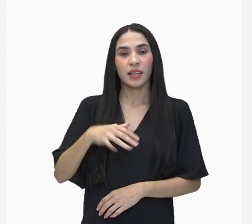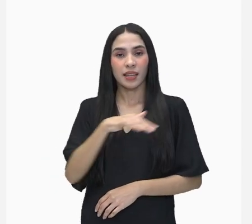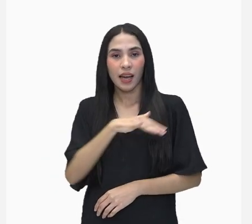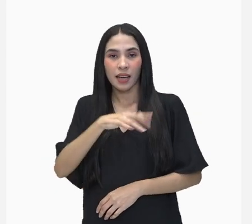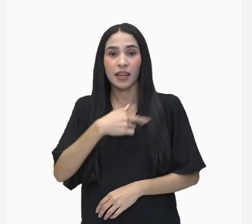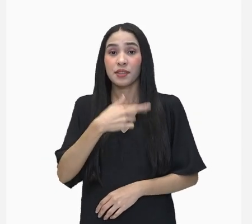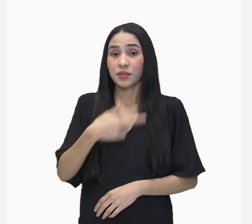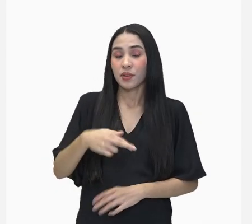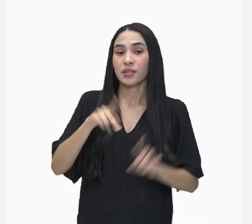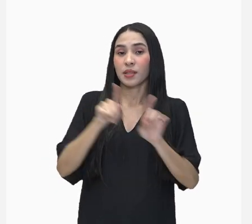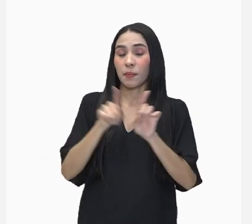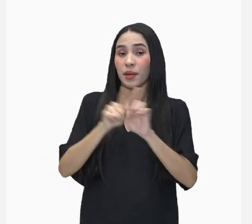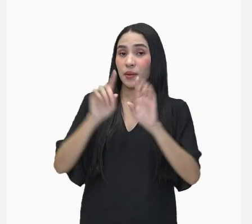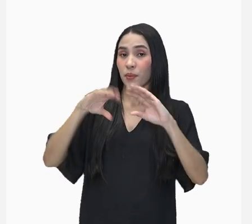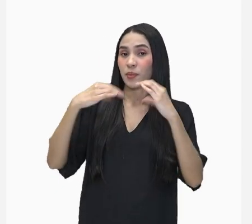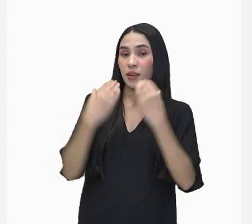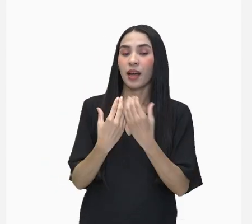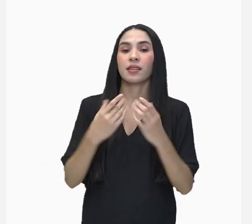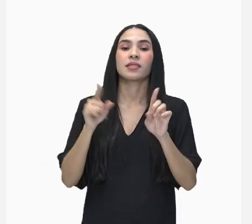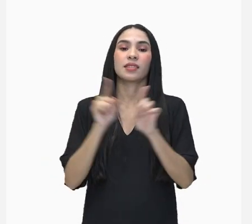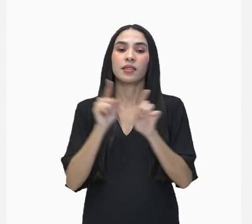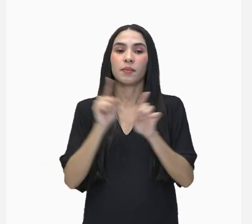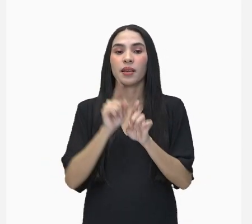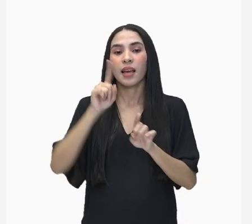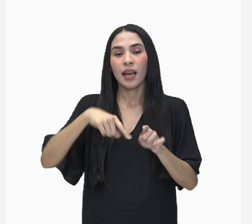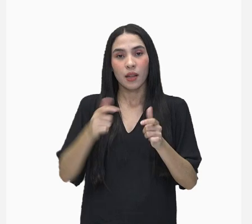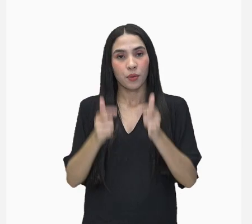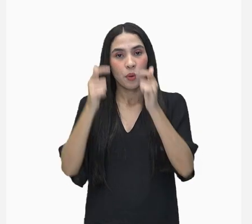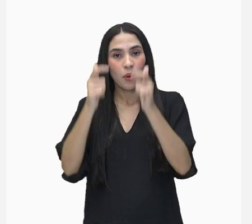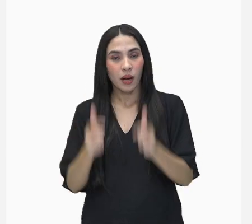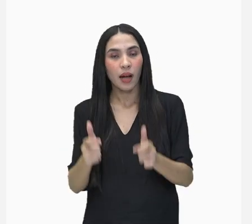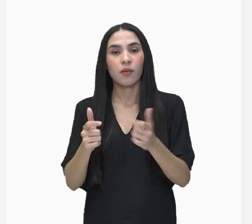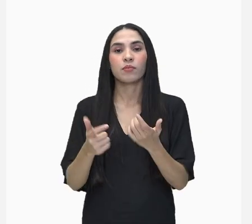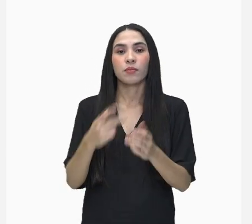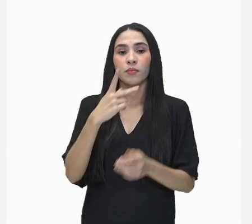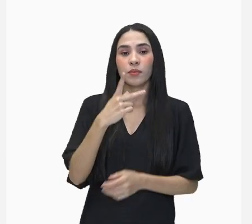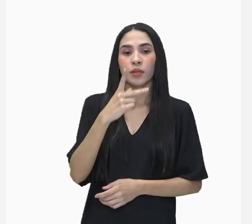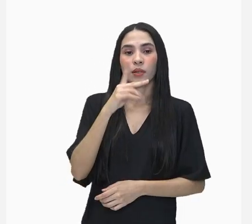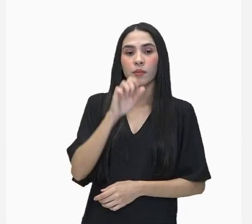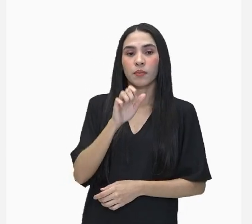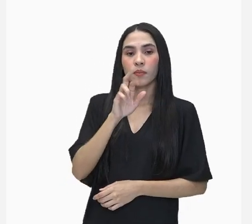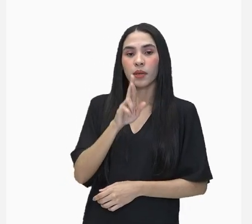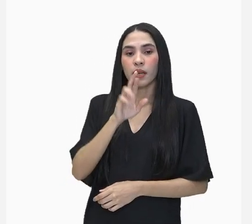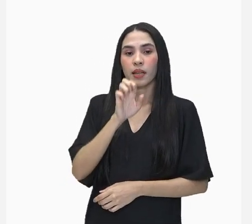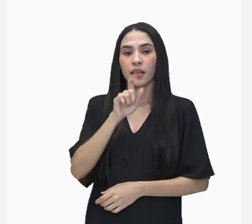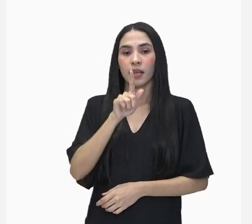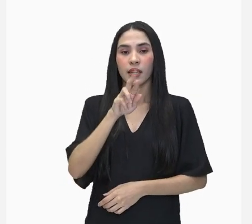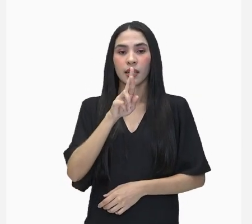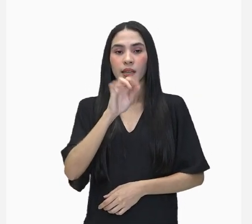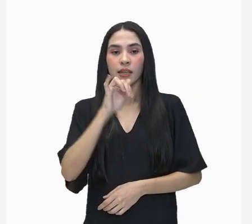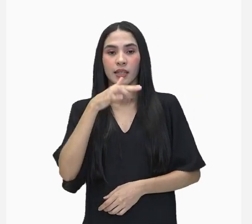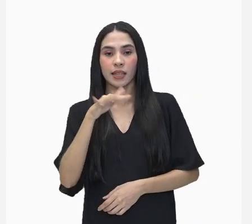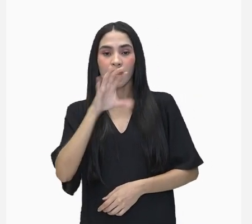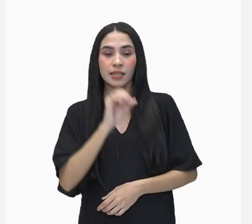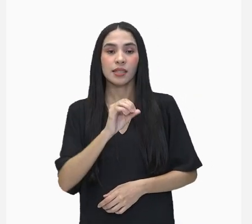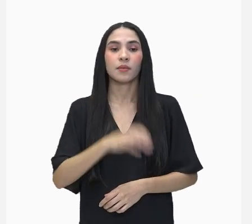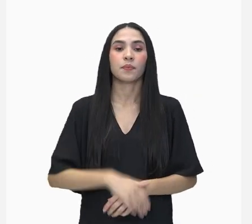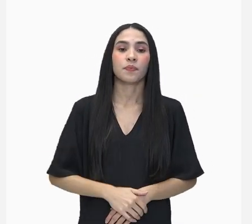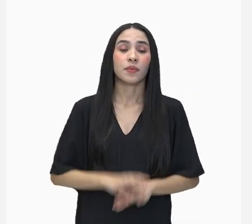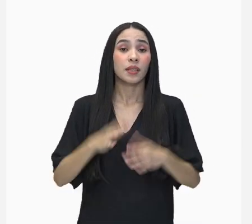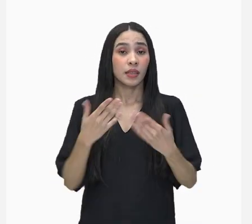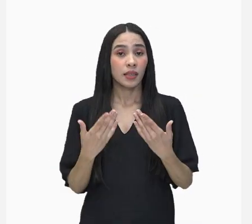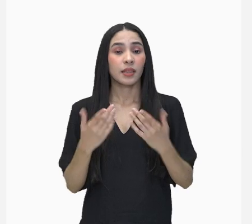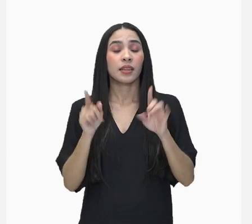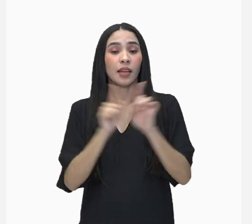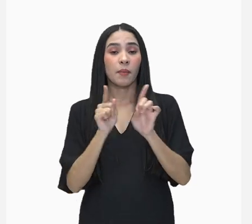suas comunidades e frequentemente são centros de peregrinação, adoração e administração religiosa. E aí nós